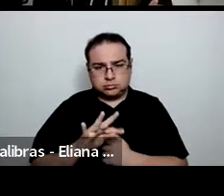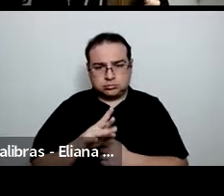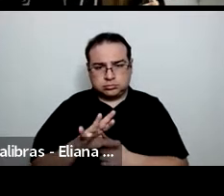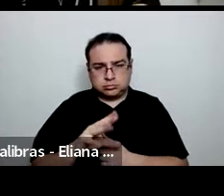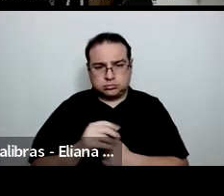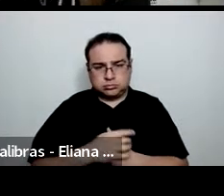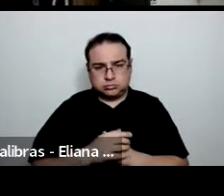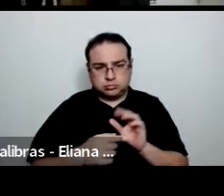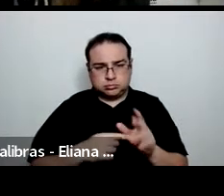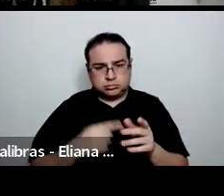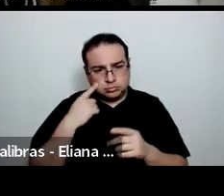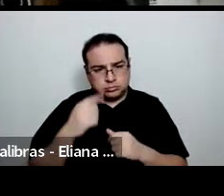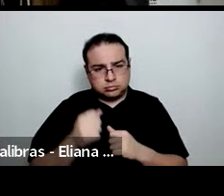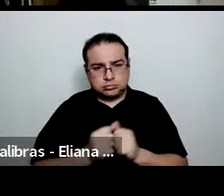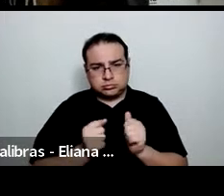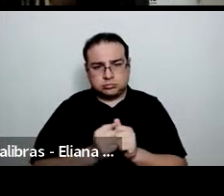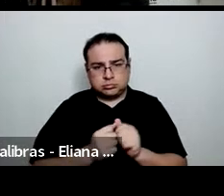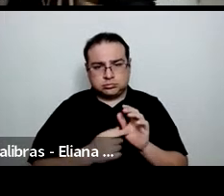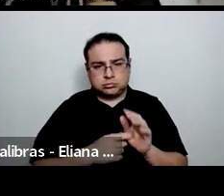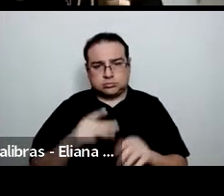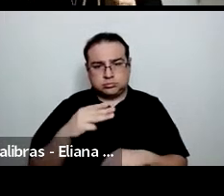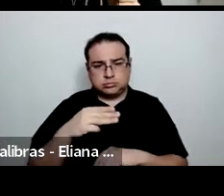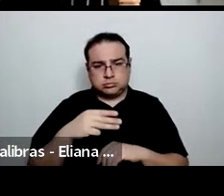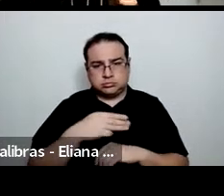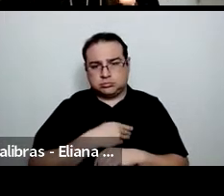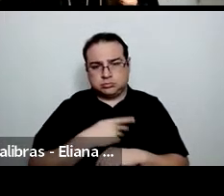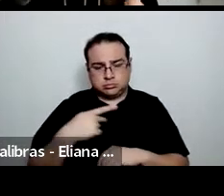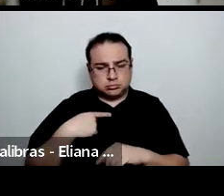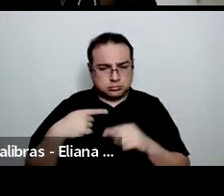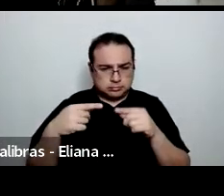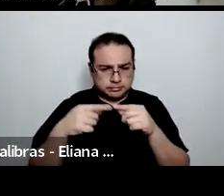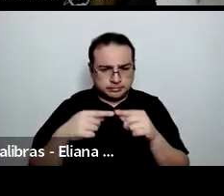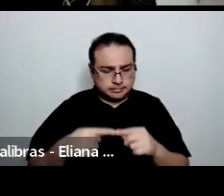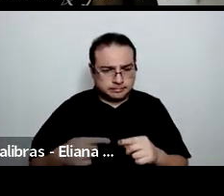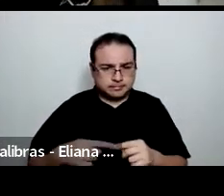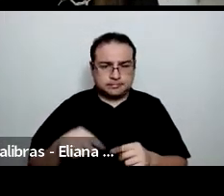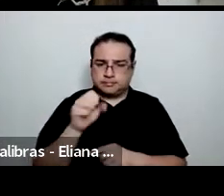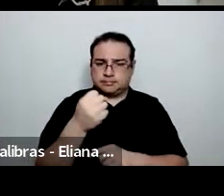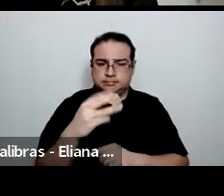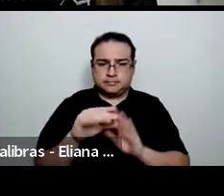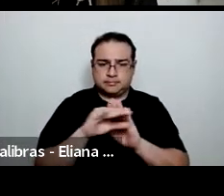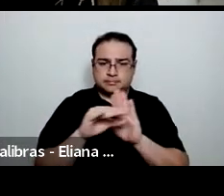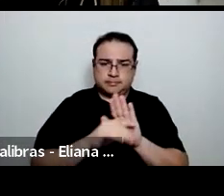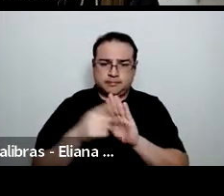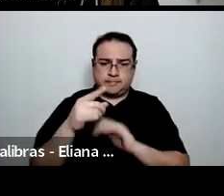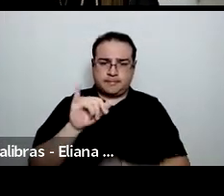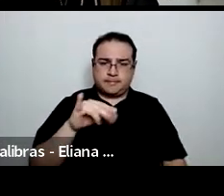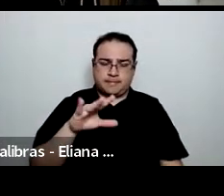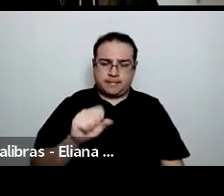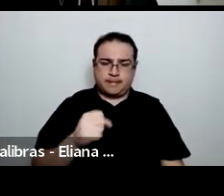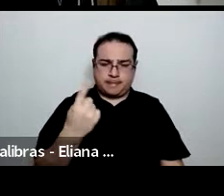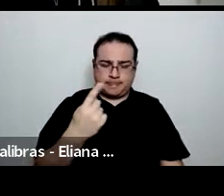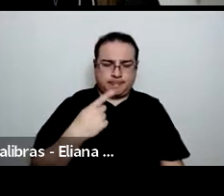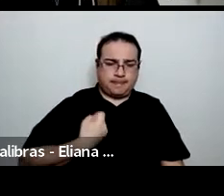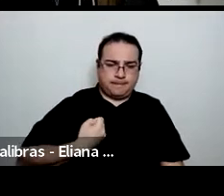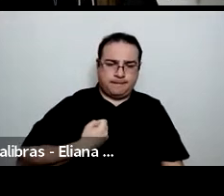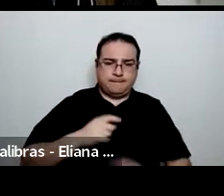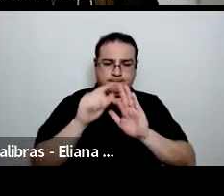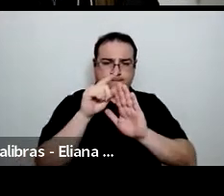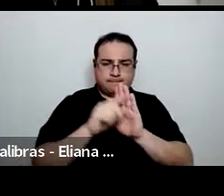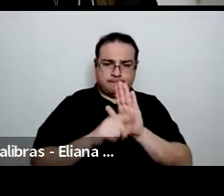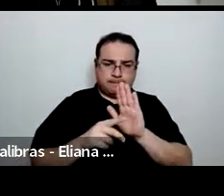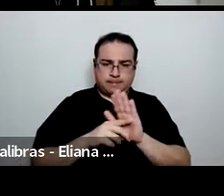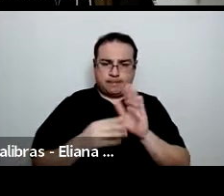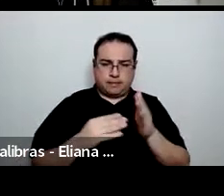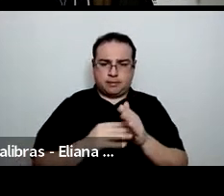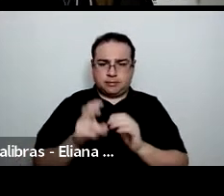com posterior encaminhamento ao Ministério Público nos termos do artigo 33 parágrafo 1º inciso 1º e parágrafo segundo ao